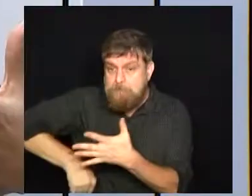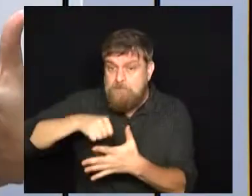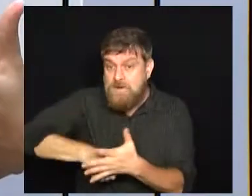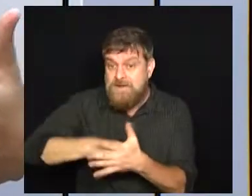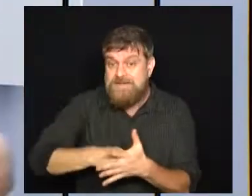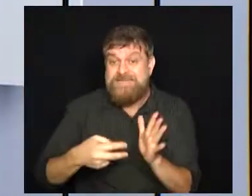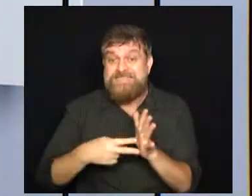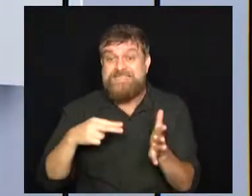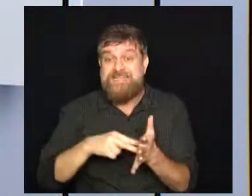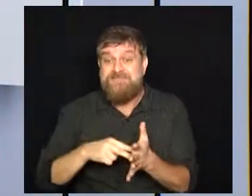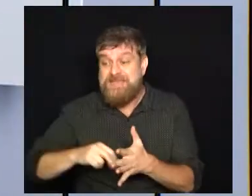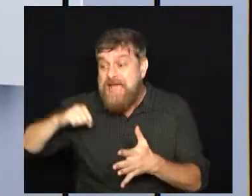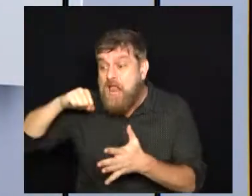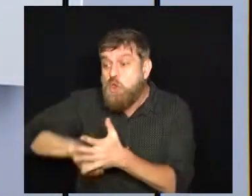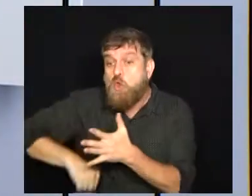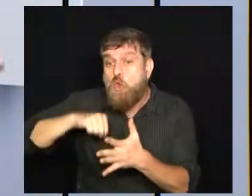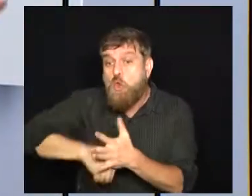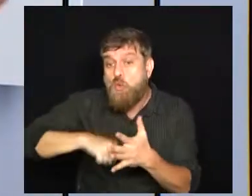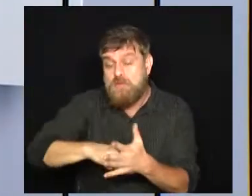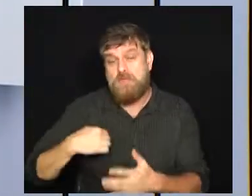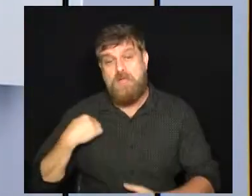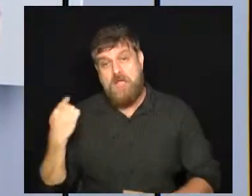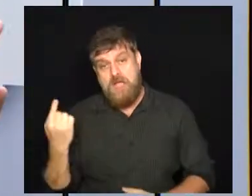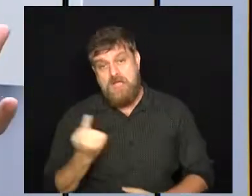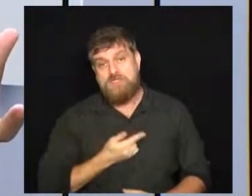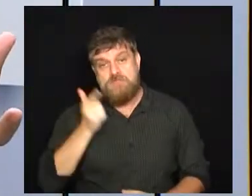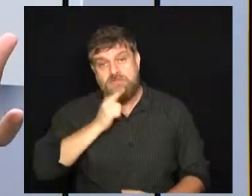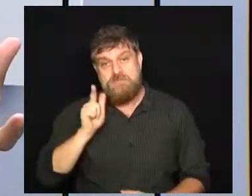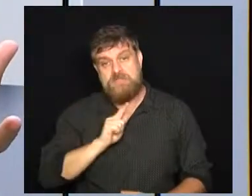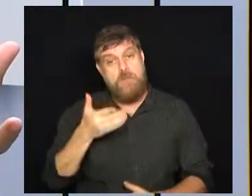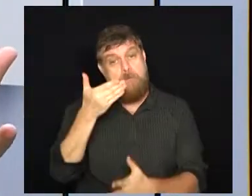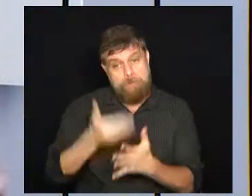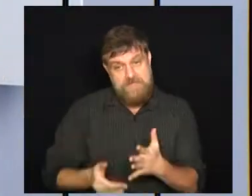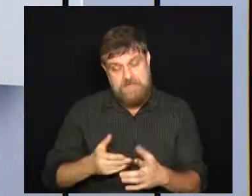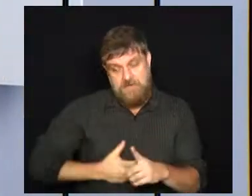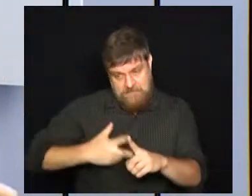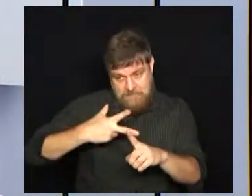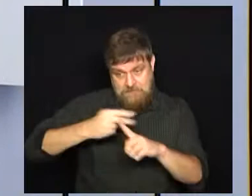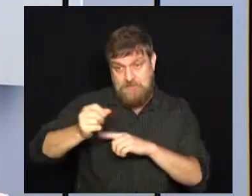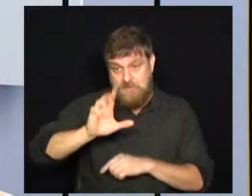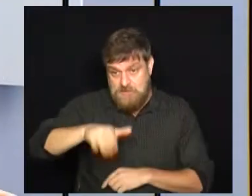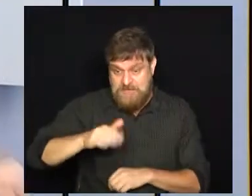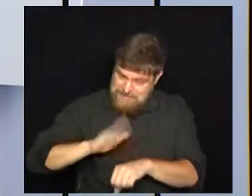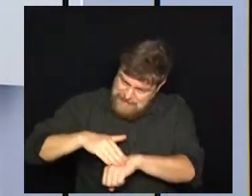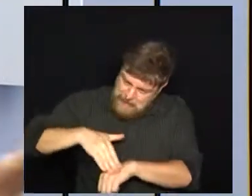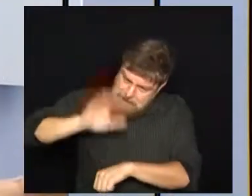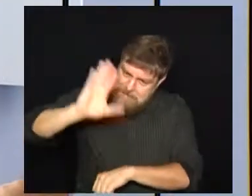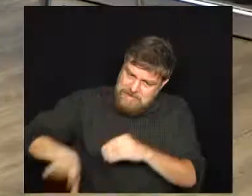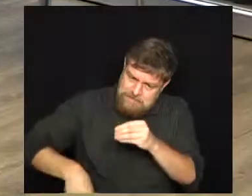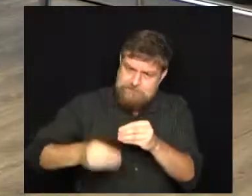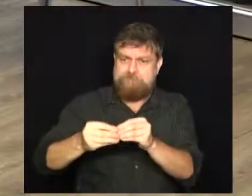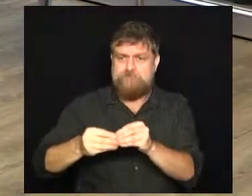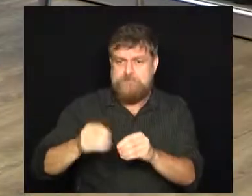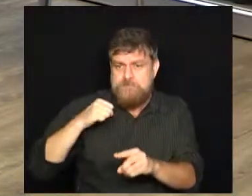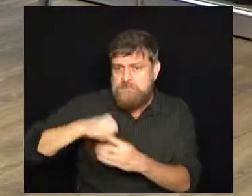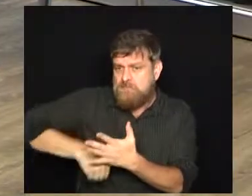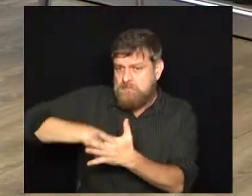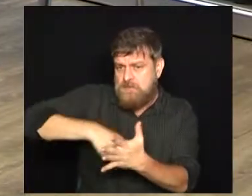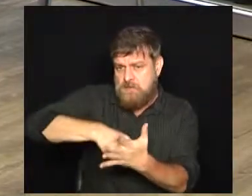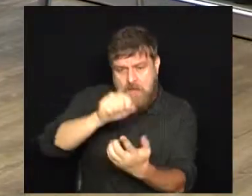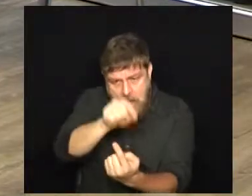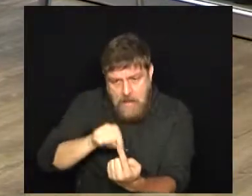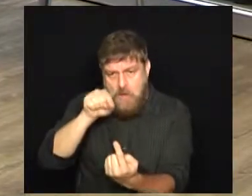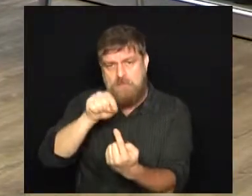de luta. É um dia para a gente conseguir não perder o que a gente conquistou e conquistar mais. Essa é